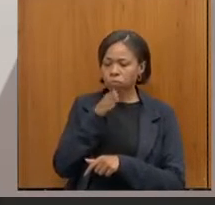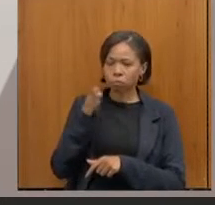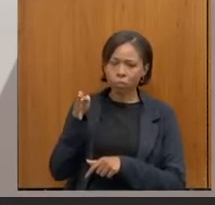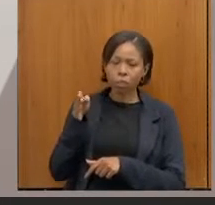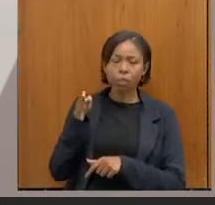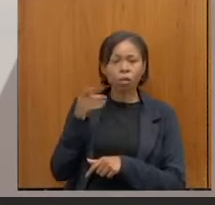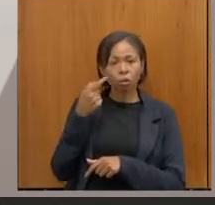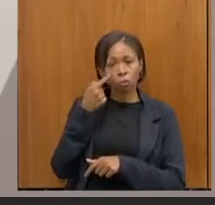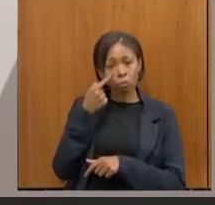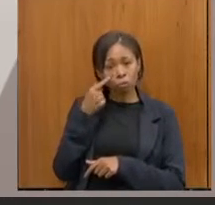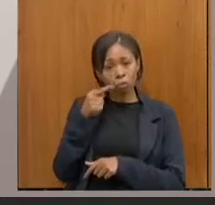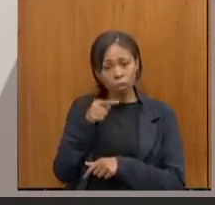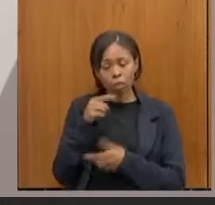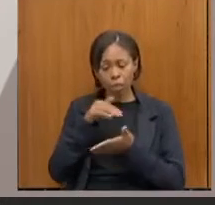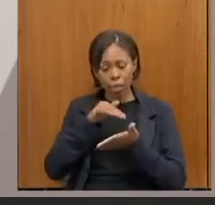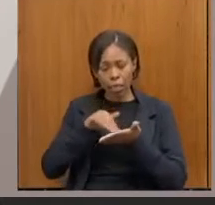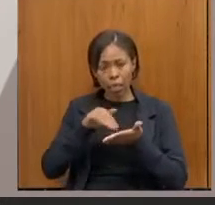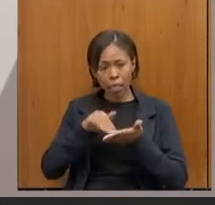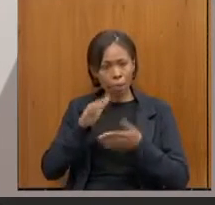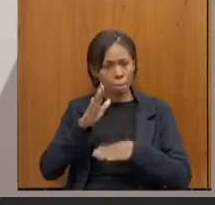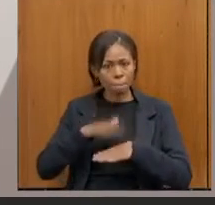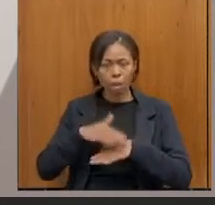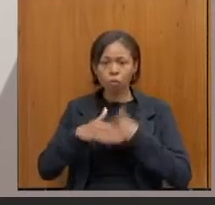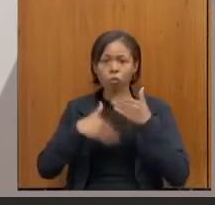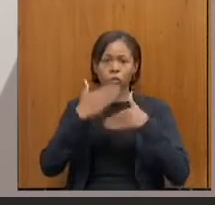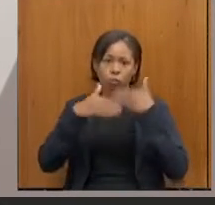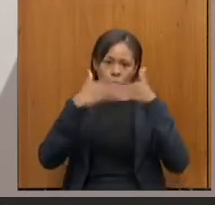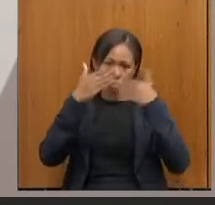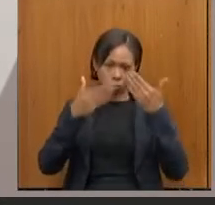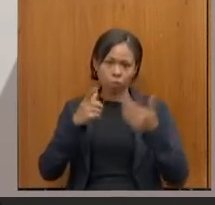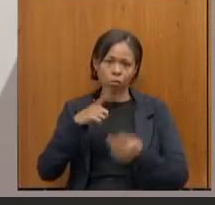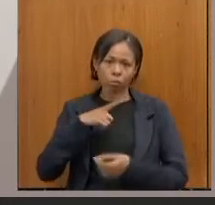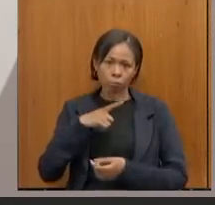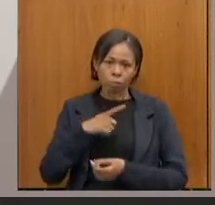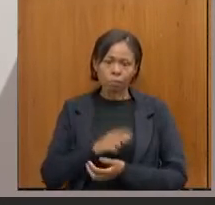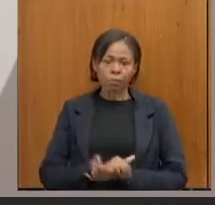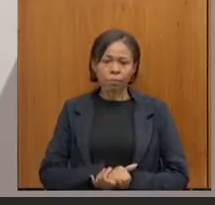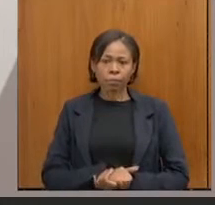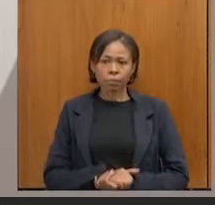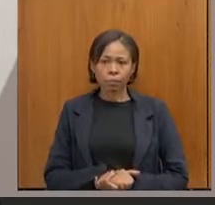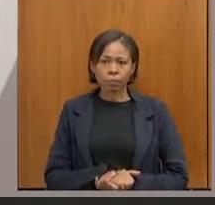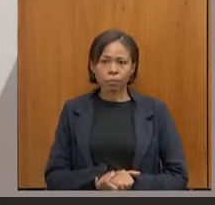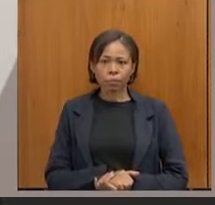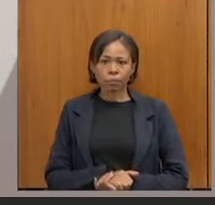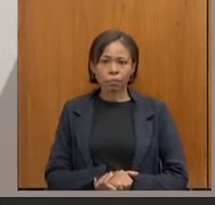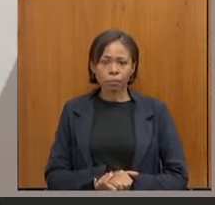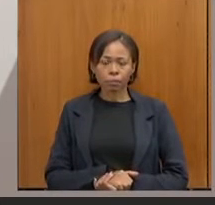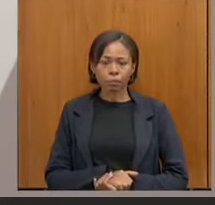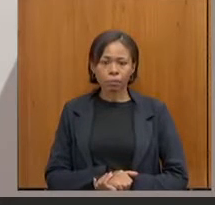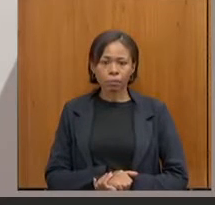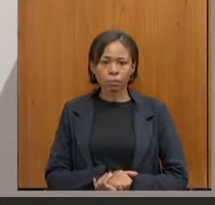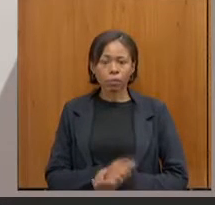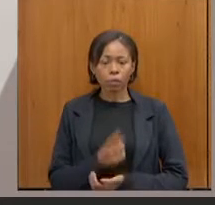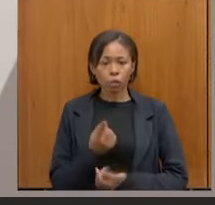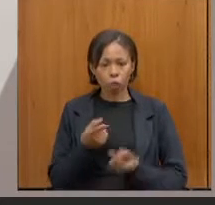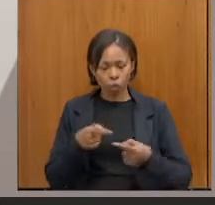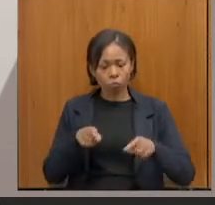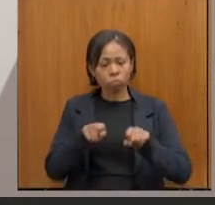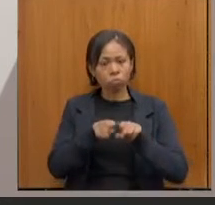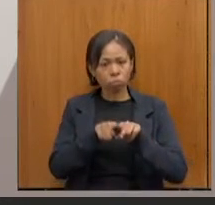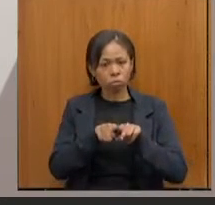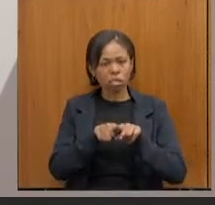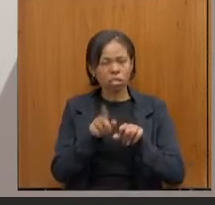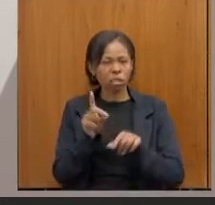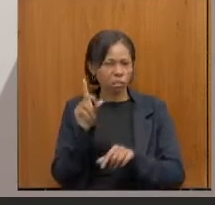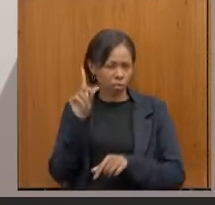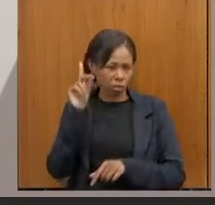desenvolvido aí no governo sem ó ó O que é a gente não existência parceria Júlia tem um